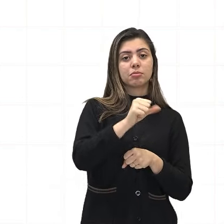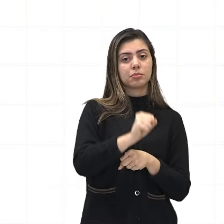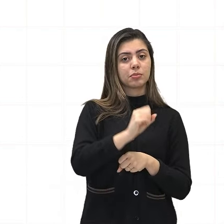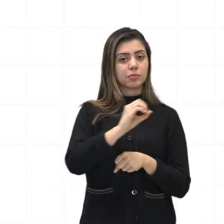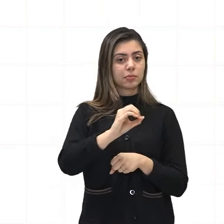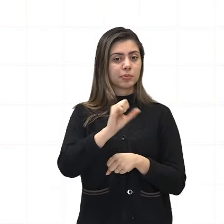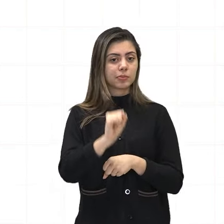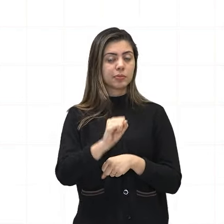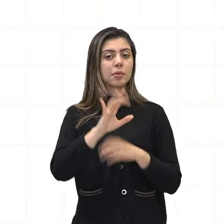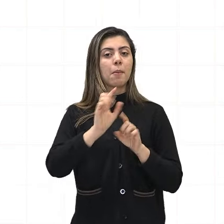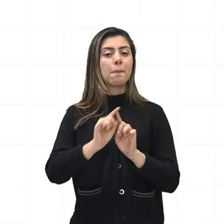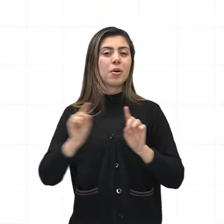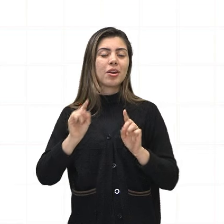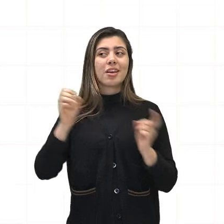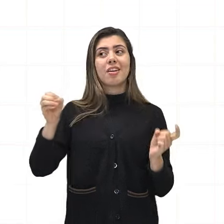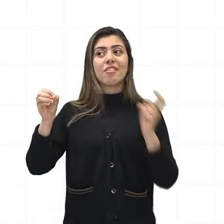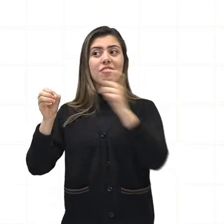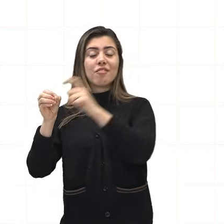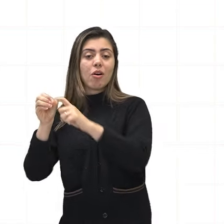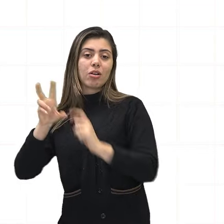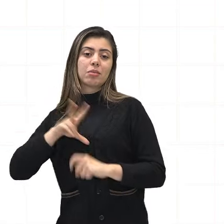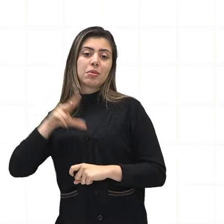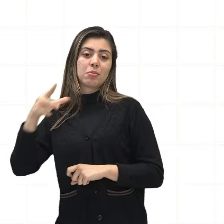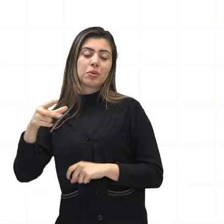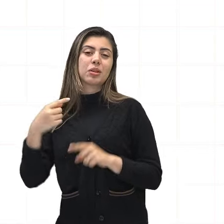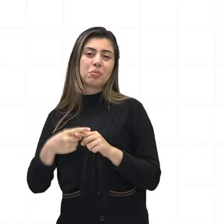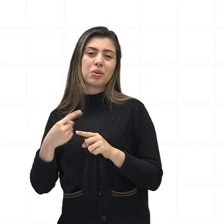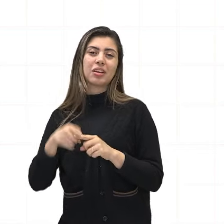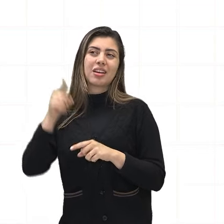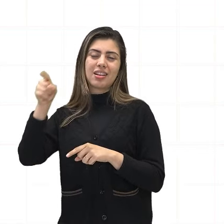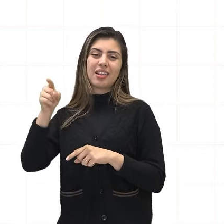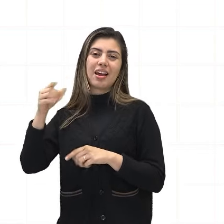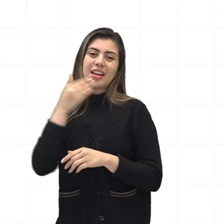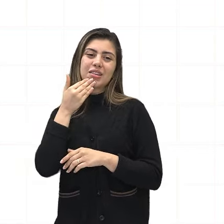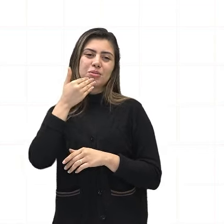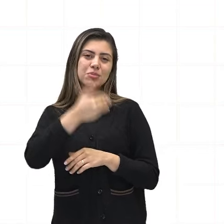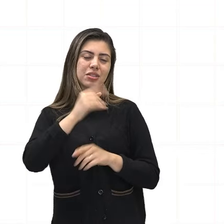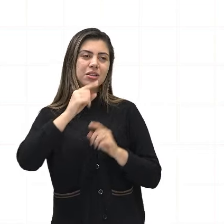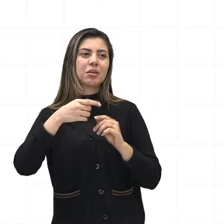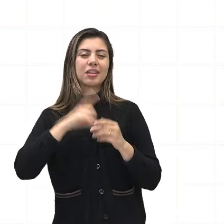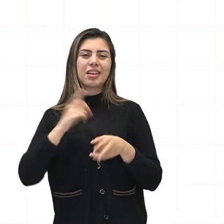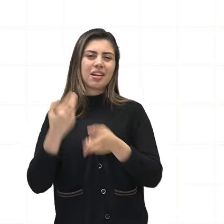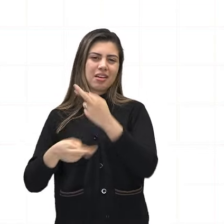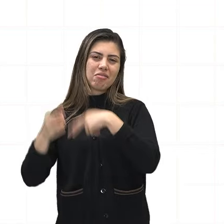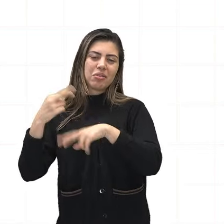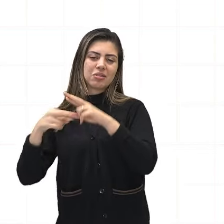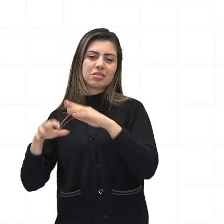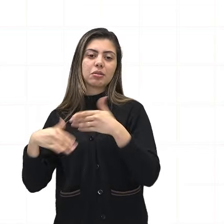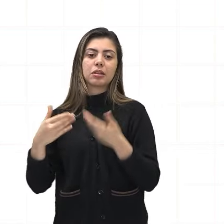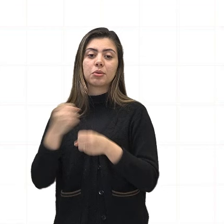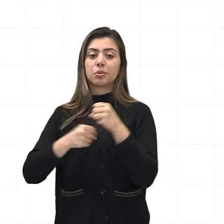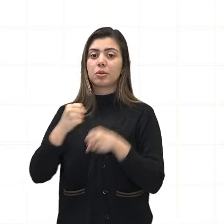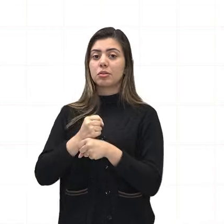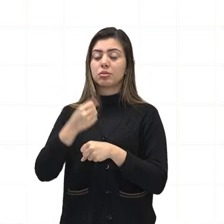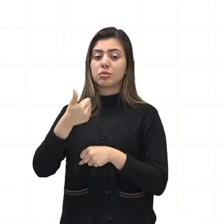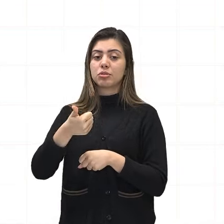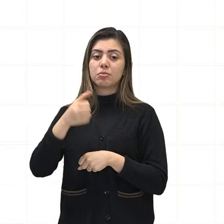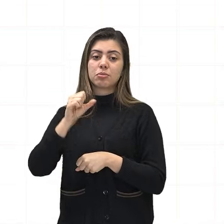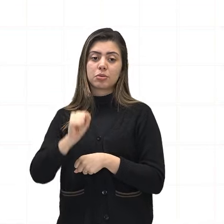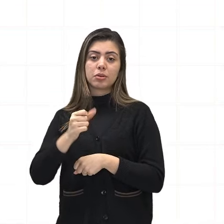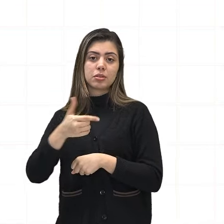1808 e retorna para Portugal por conta das exigências da Revolução Liberal do Porto em